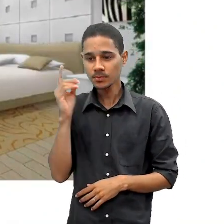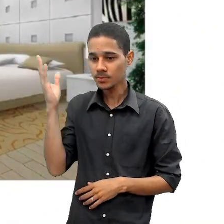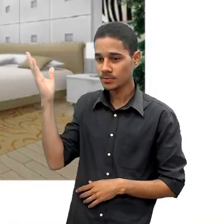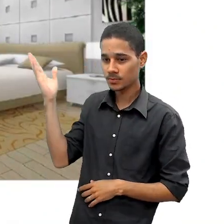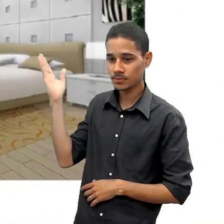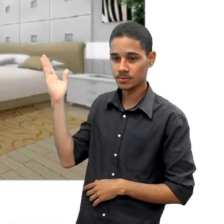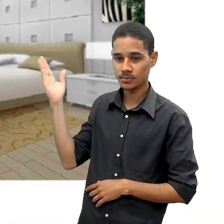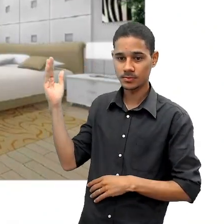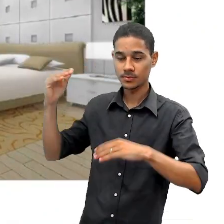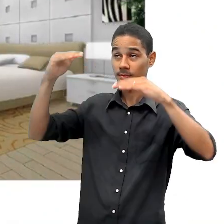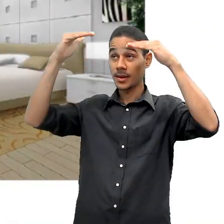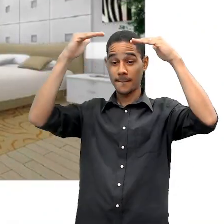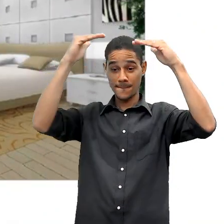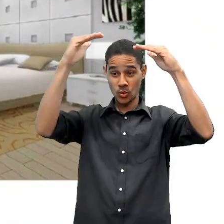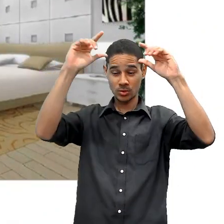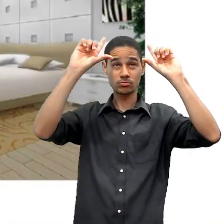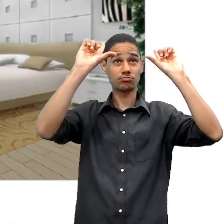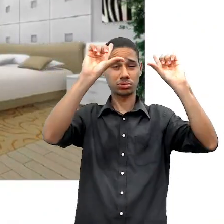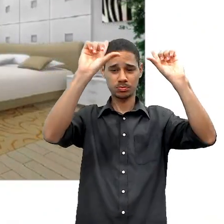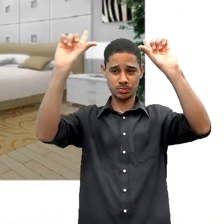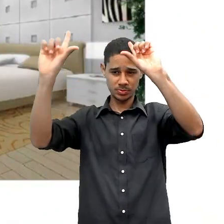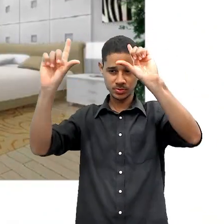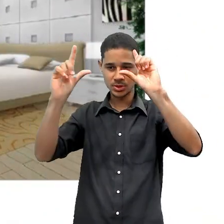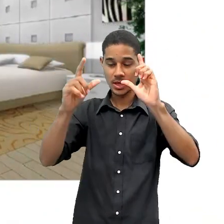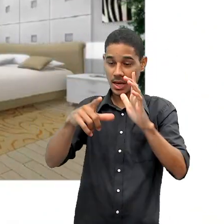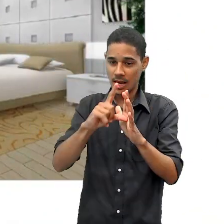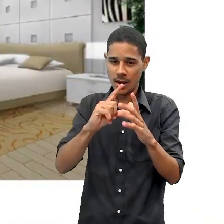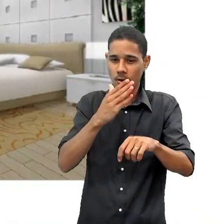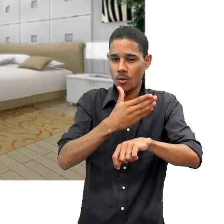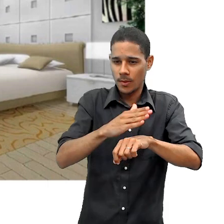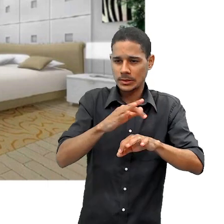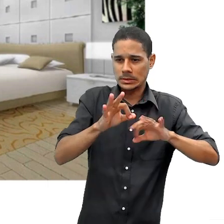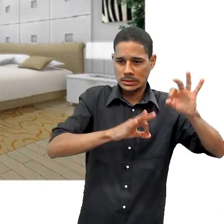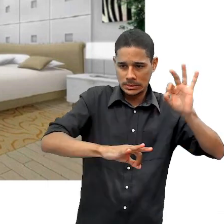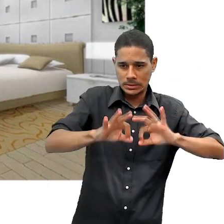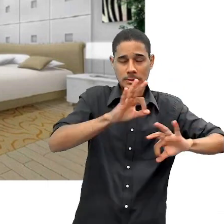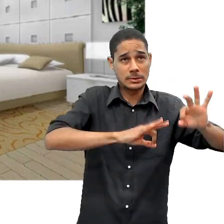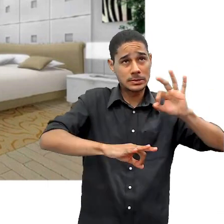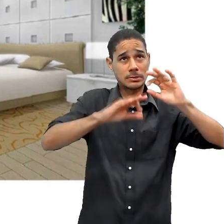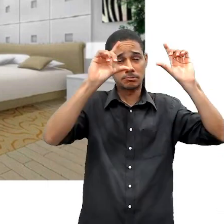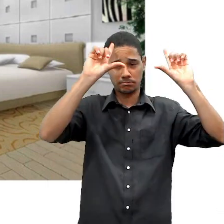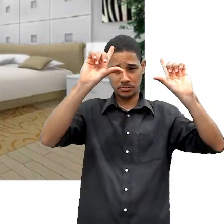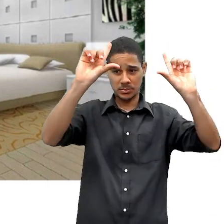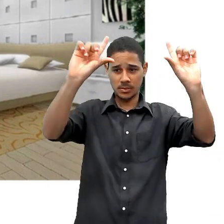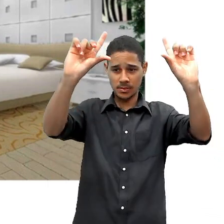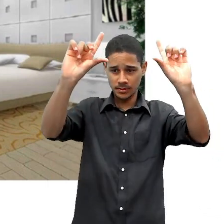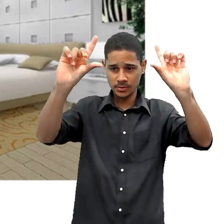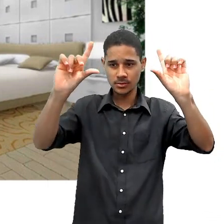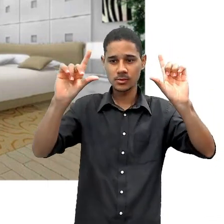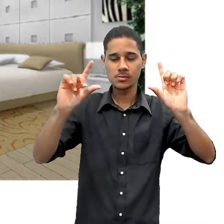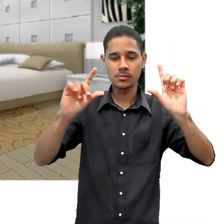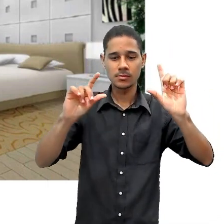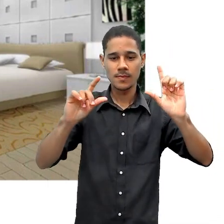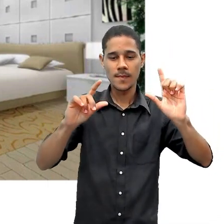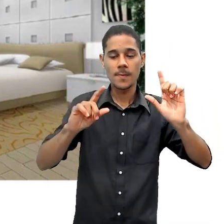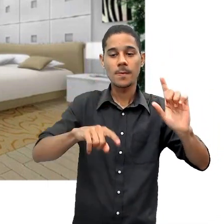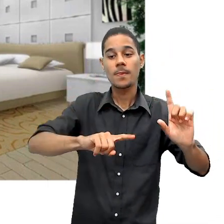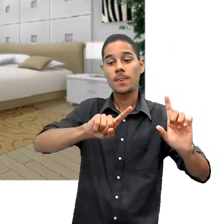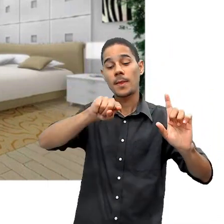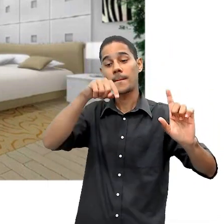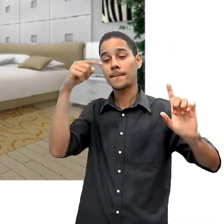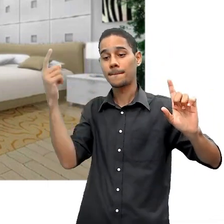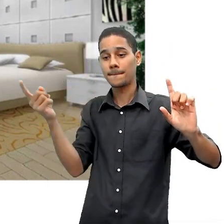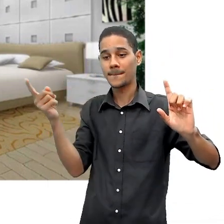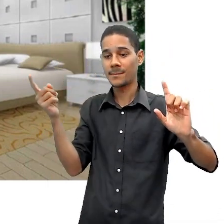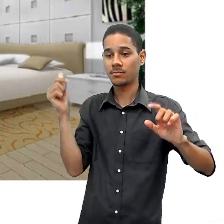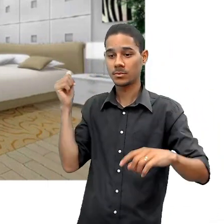montagem de um forro de gesso, né? O pessoal trabalhando ali, como é que você faz essa montagem, essa instalação, né? E do lado